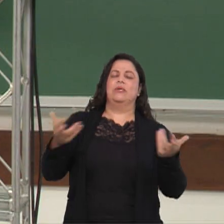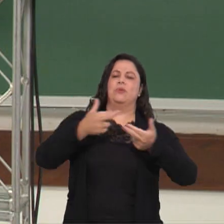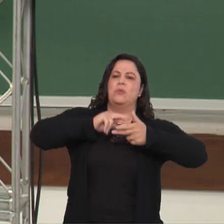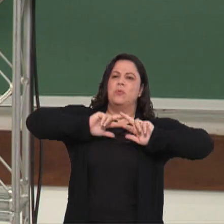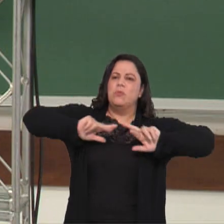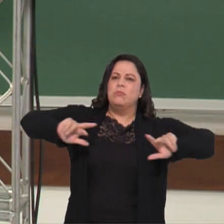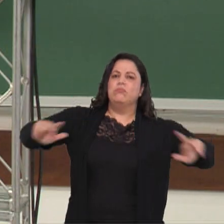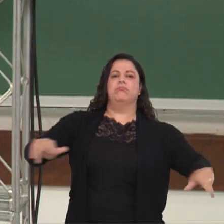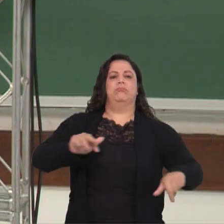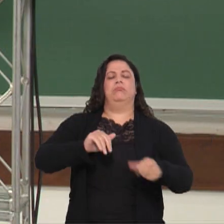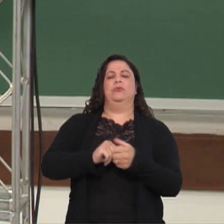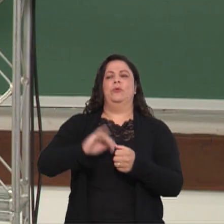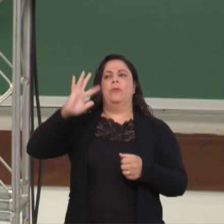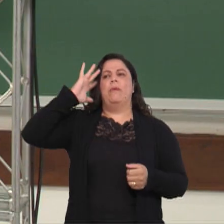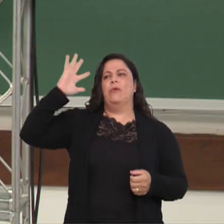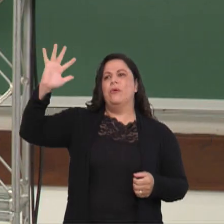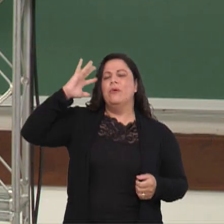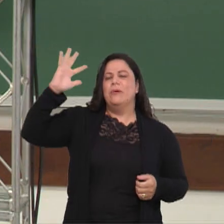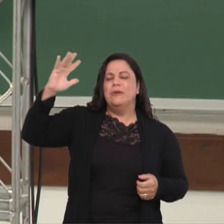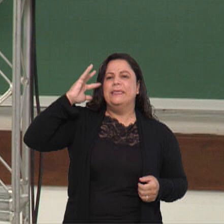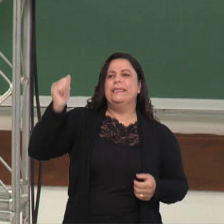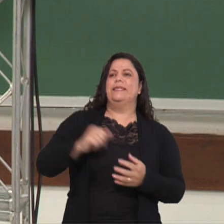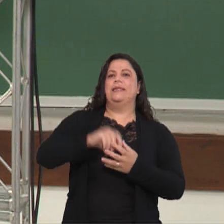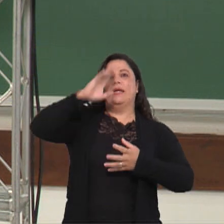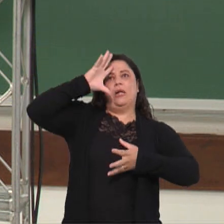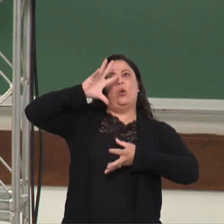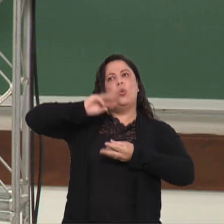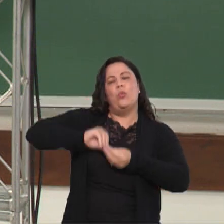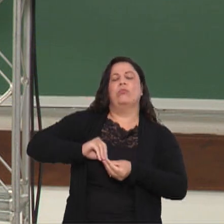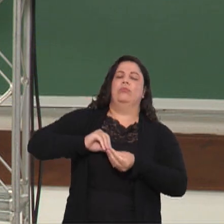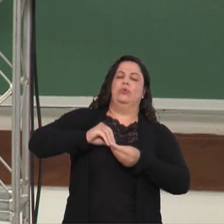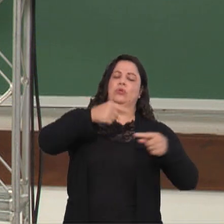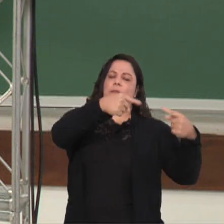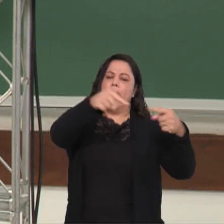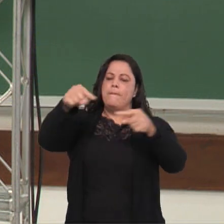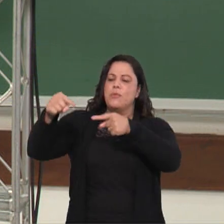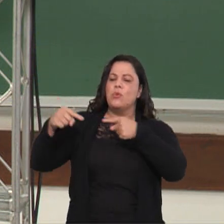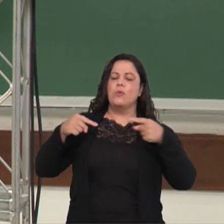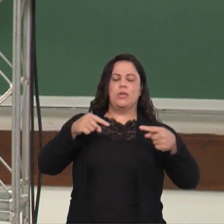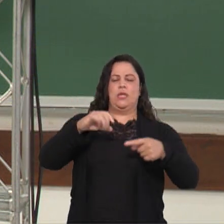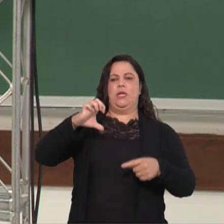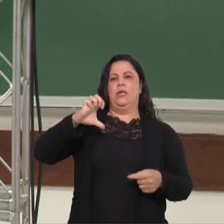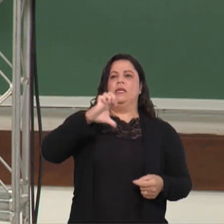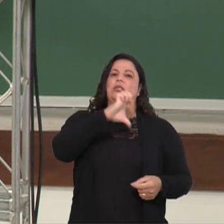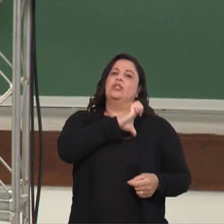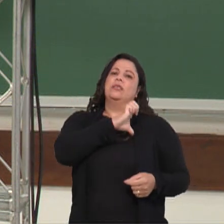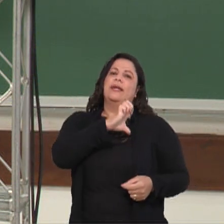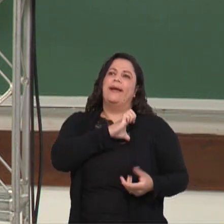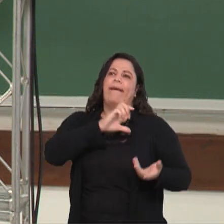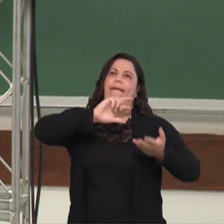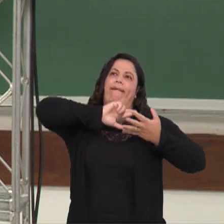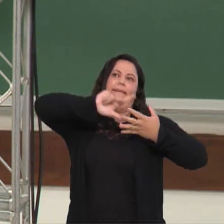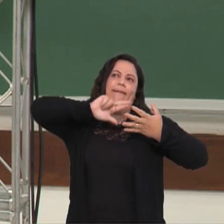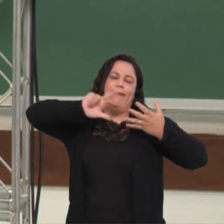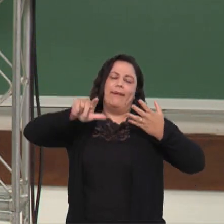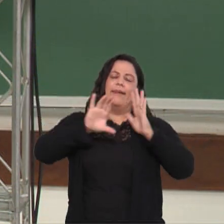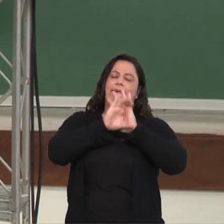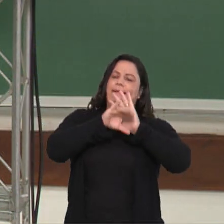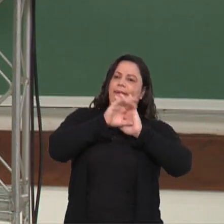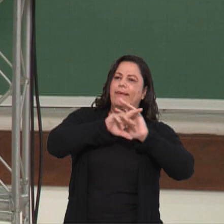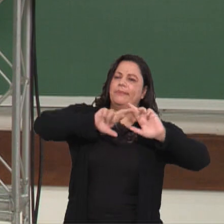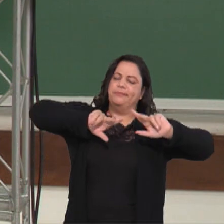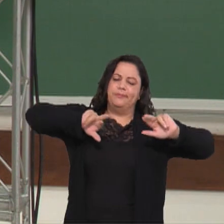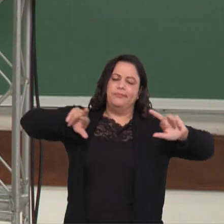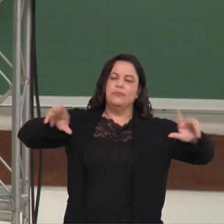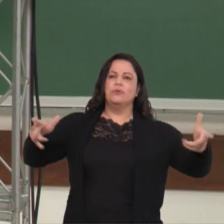sobre política e ética, tá? E com isso, a gente vai dar continuidade aí na nossa linha de raciocínio.